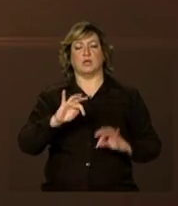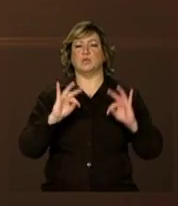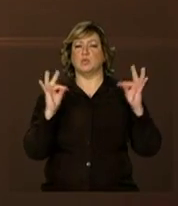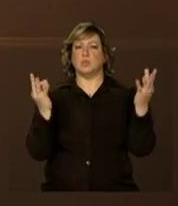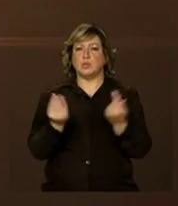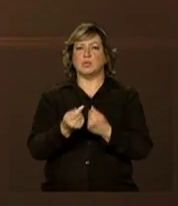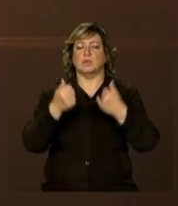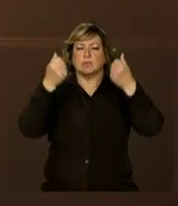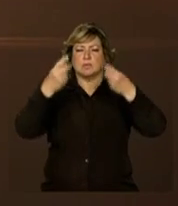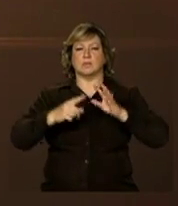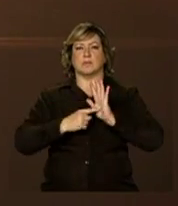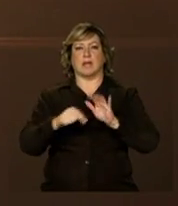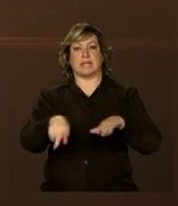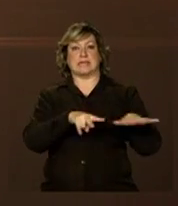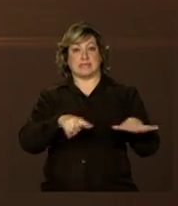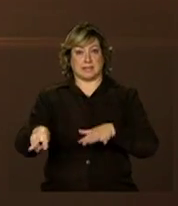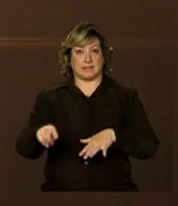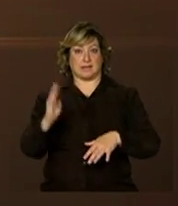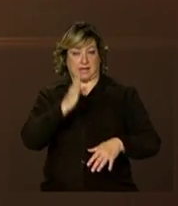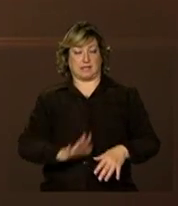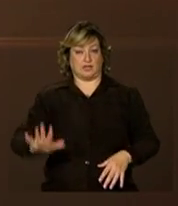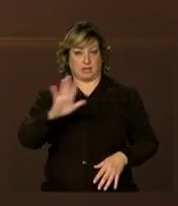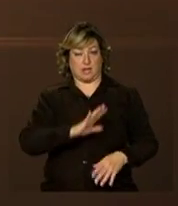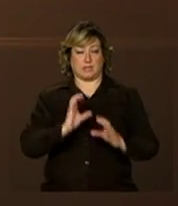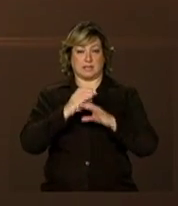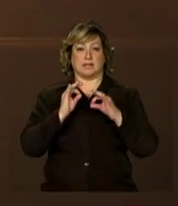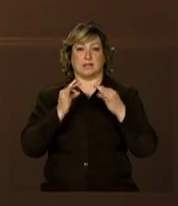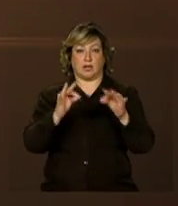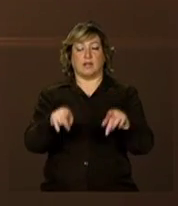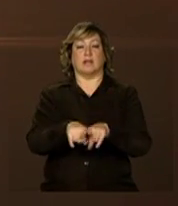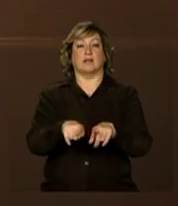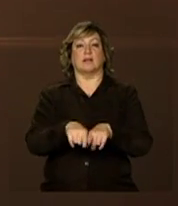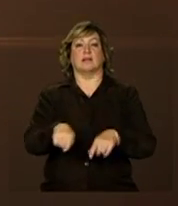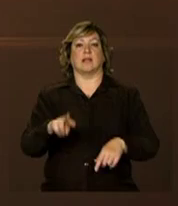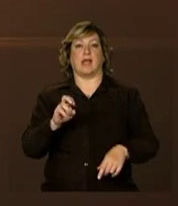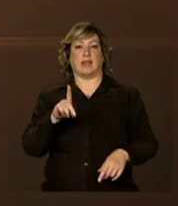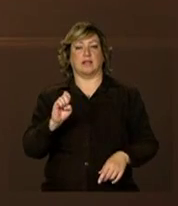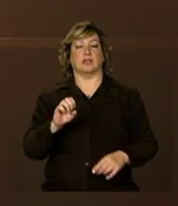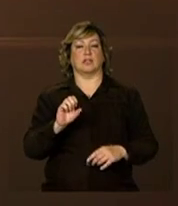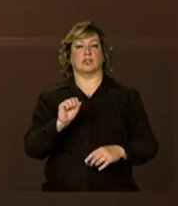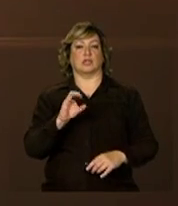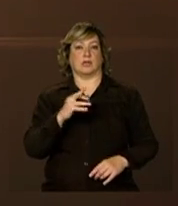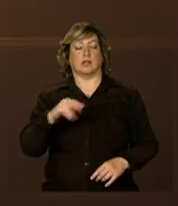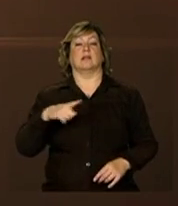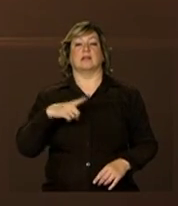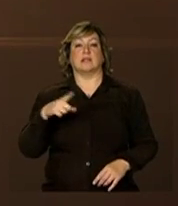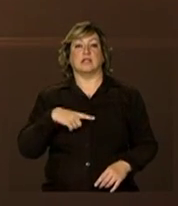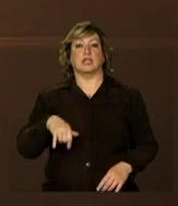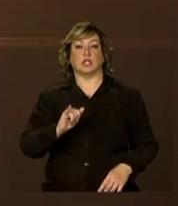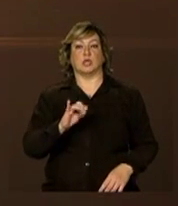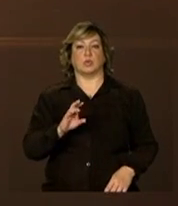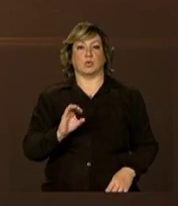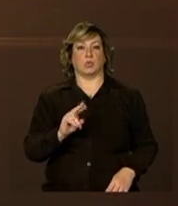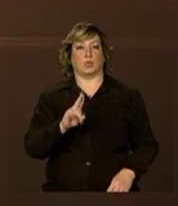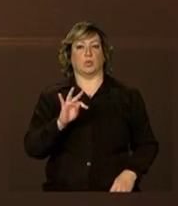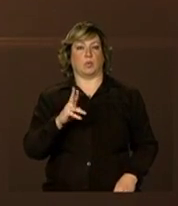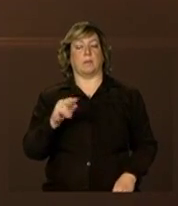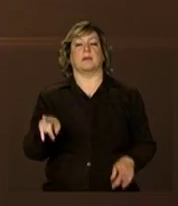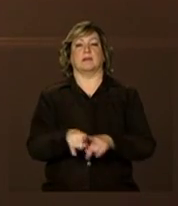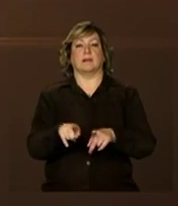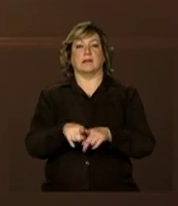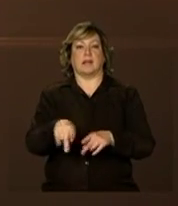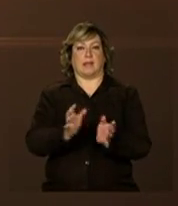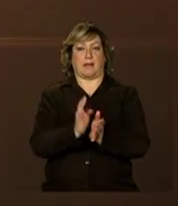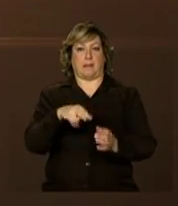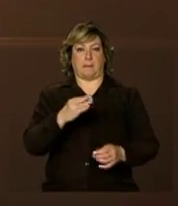completa da Semana Nacional de Ciência e Tecnologia pelas redes sociais. Acesse youtube.com.br tvnbr,